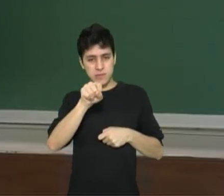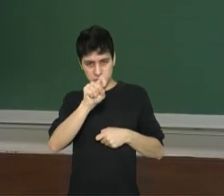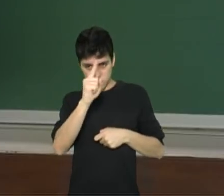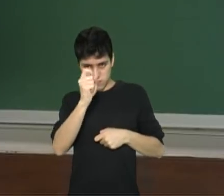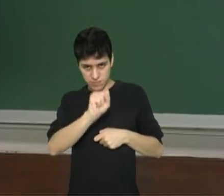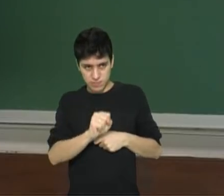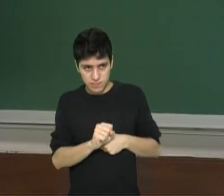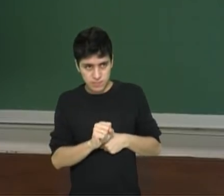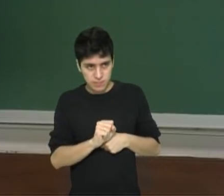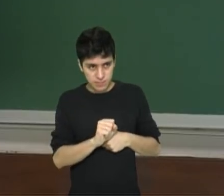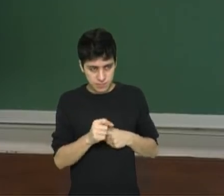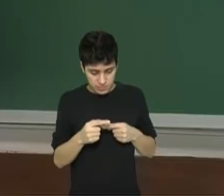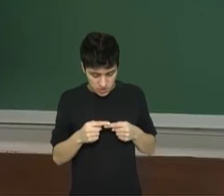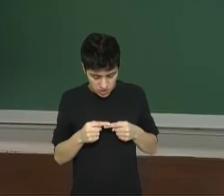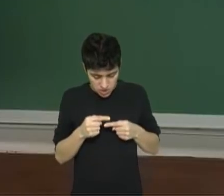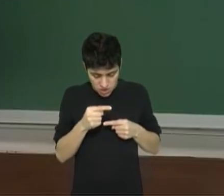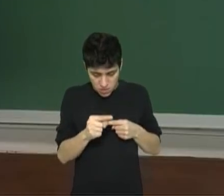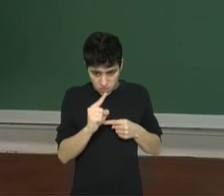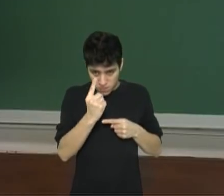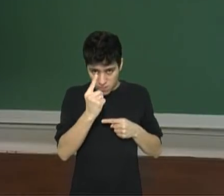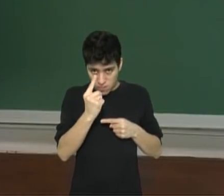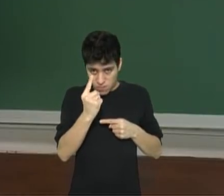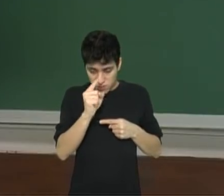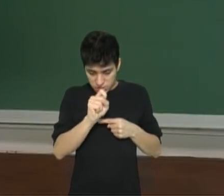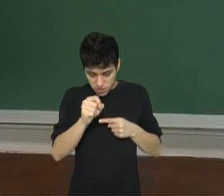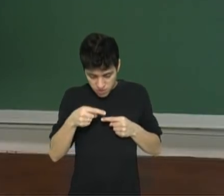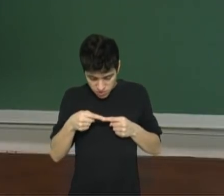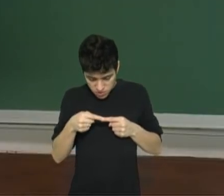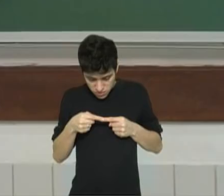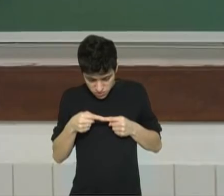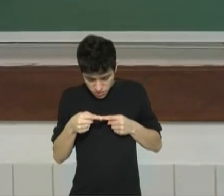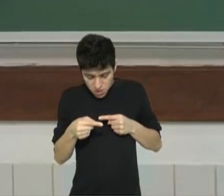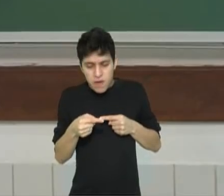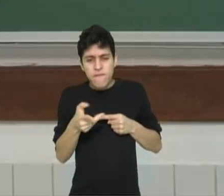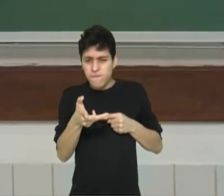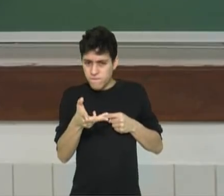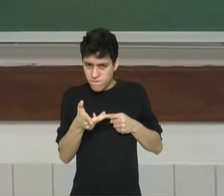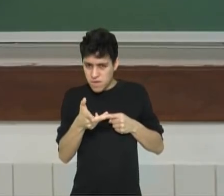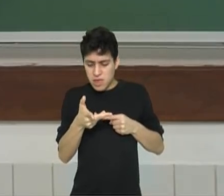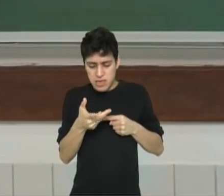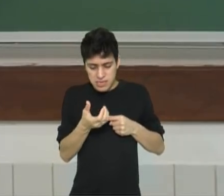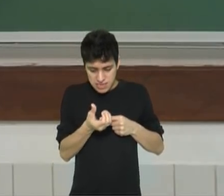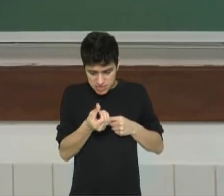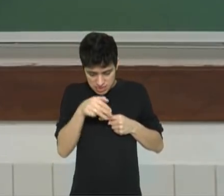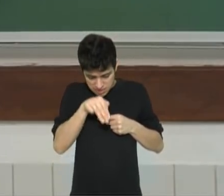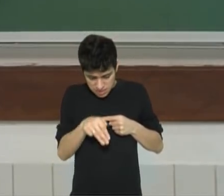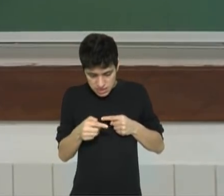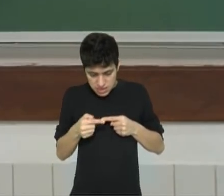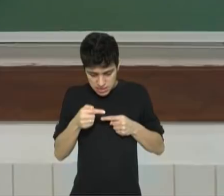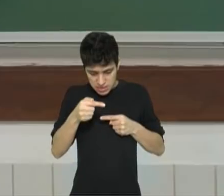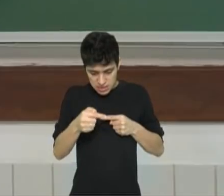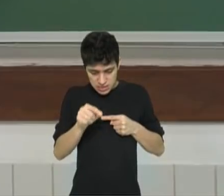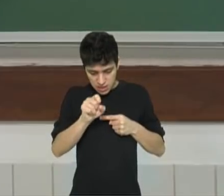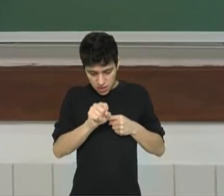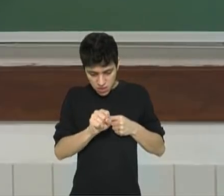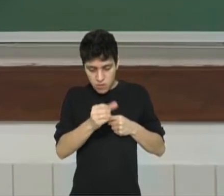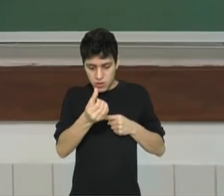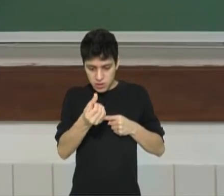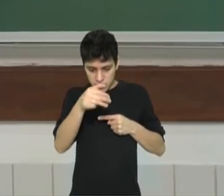Então, a cada segundo você conseguiu manter a sua velocidade e percorrer 6 metros,